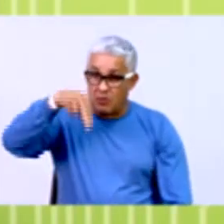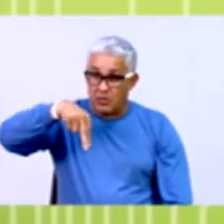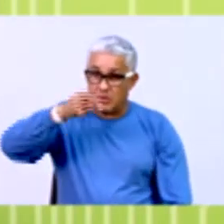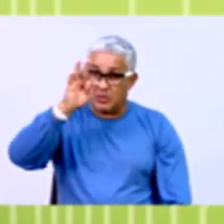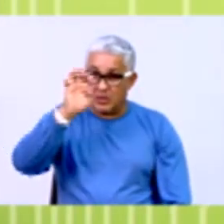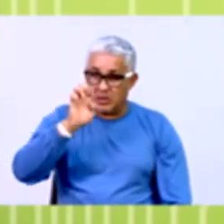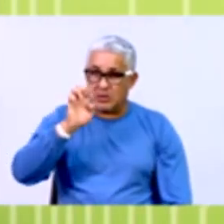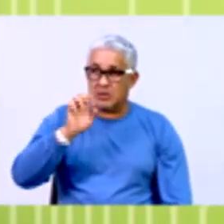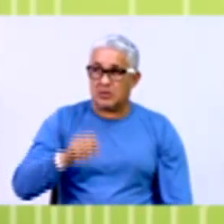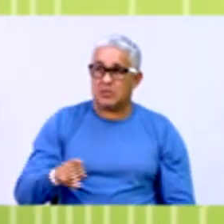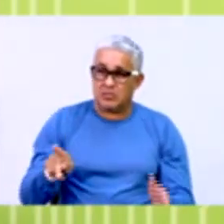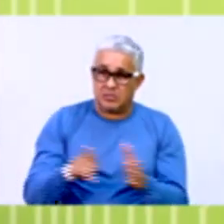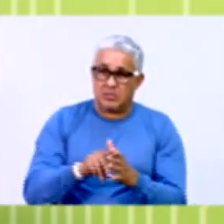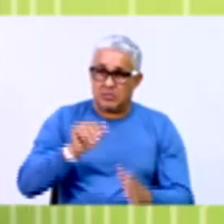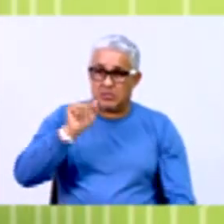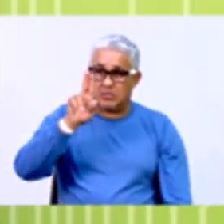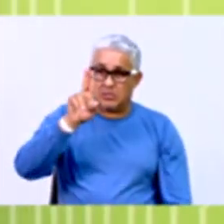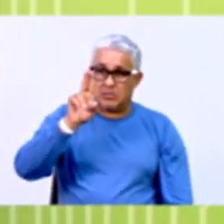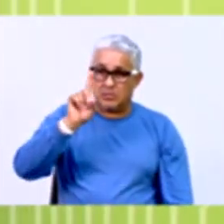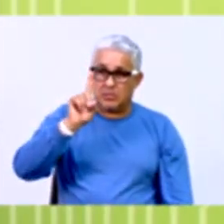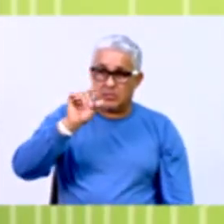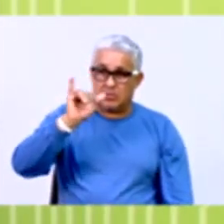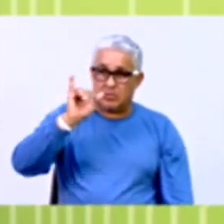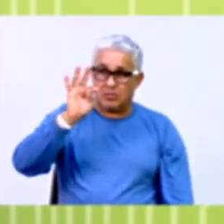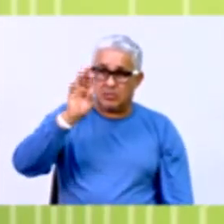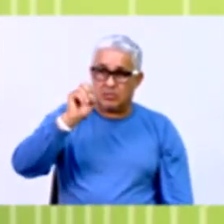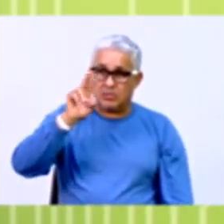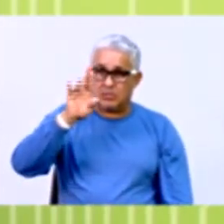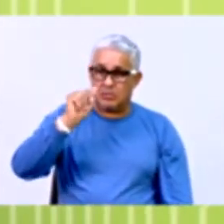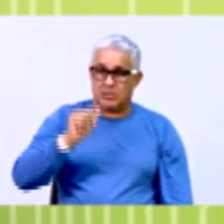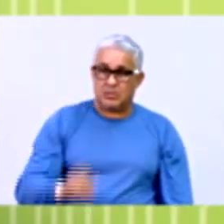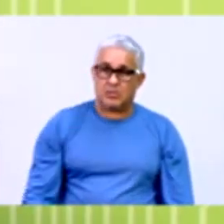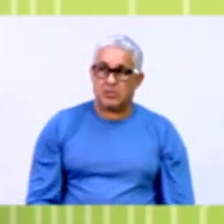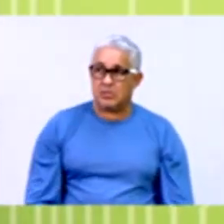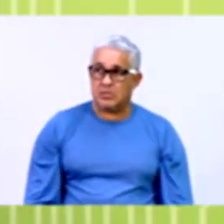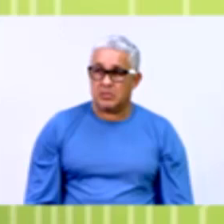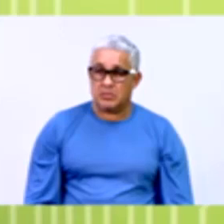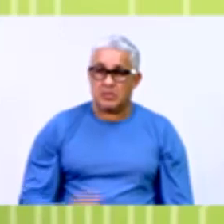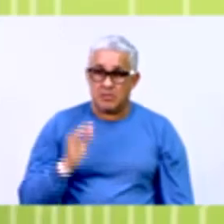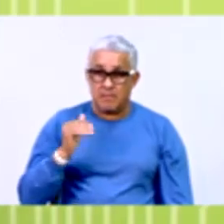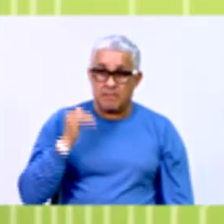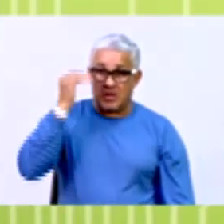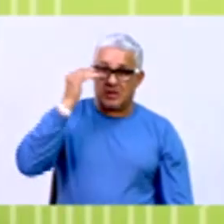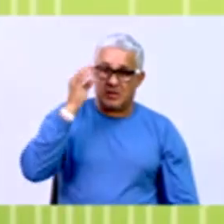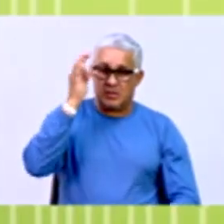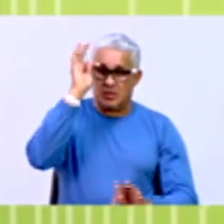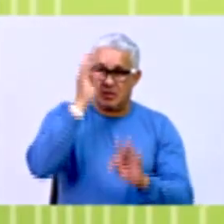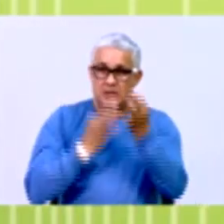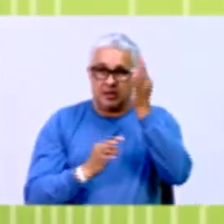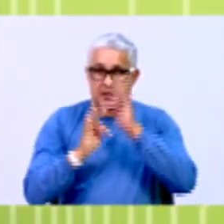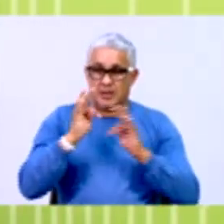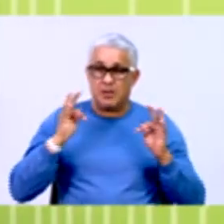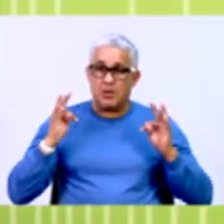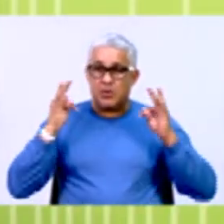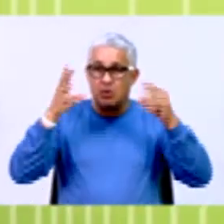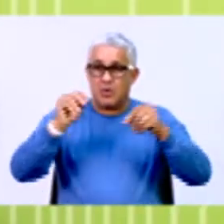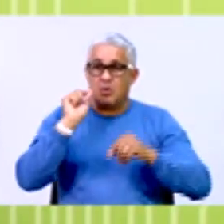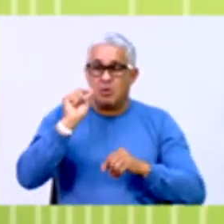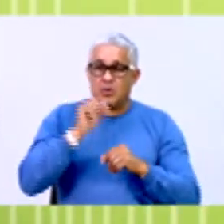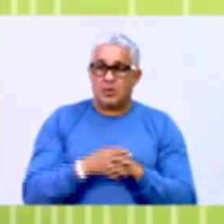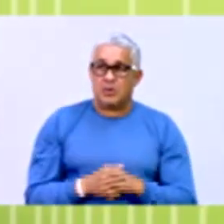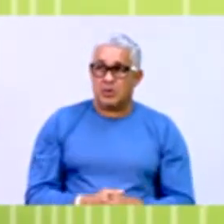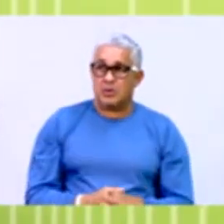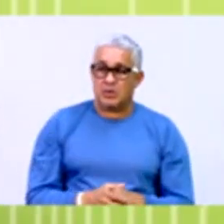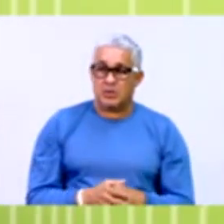auditoria. Mas nós estamos vivendo um salto tecnológico muito grande, sobretudo aí se a